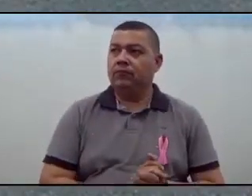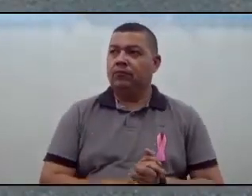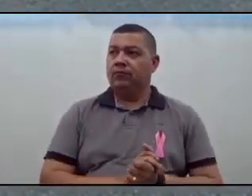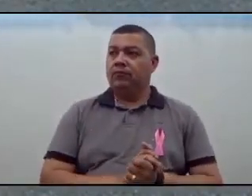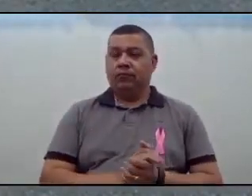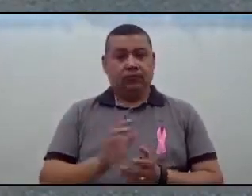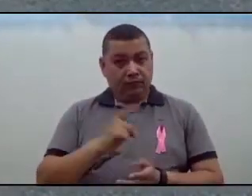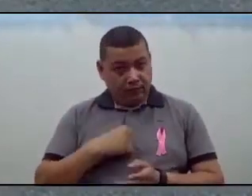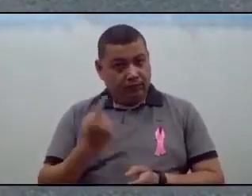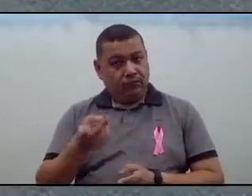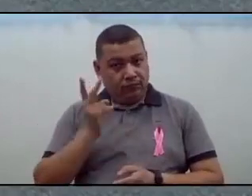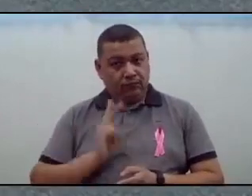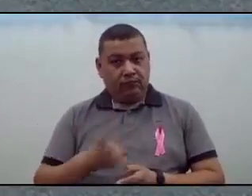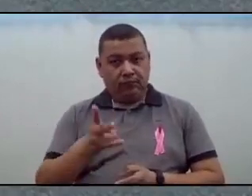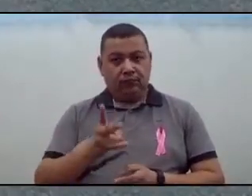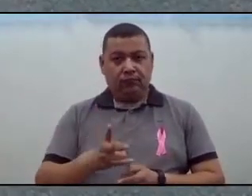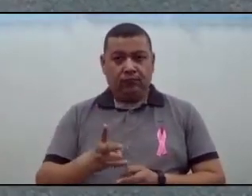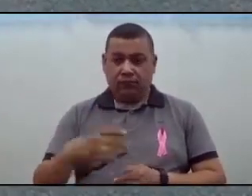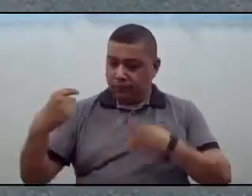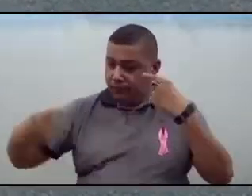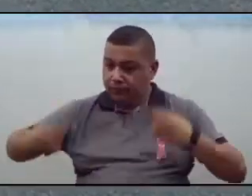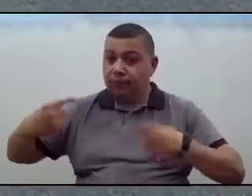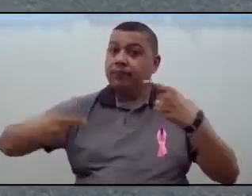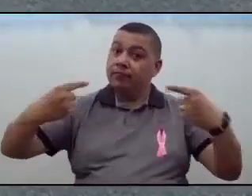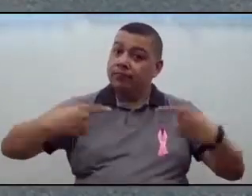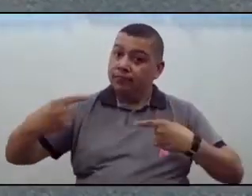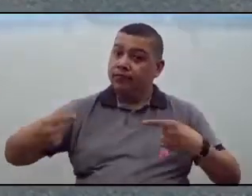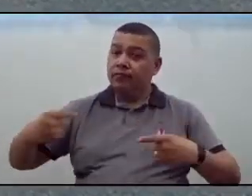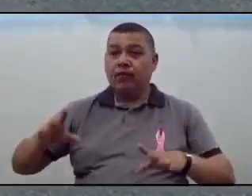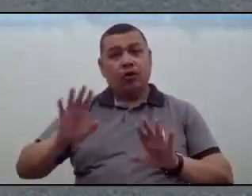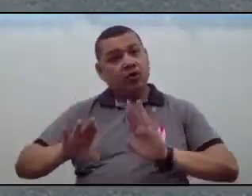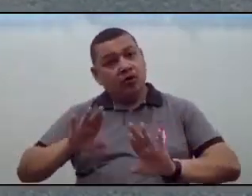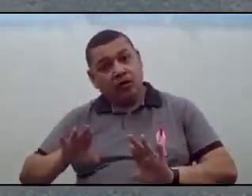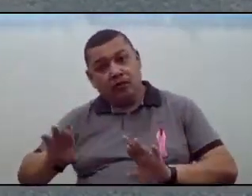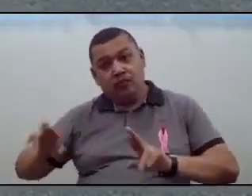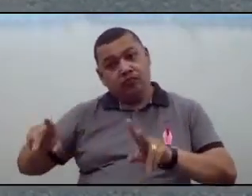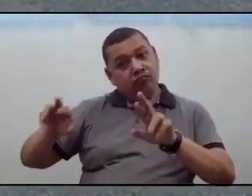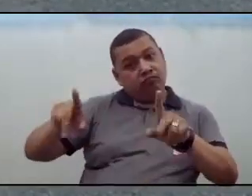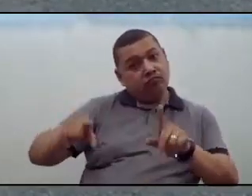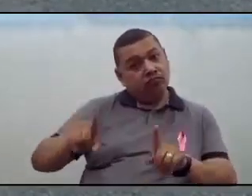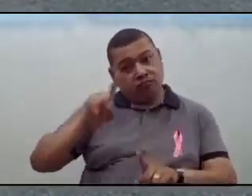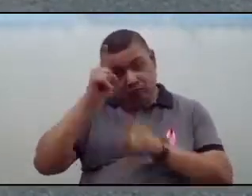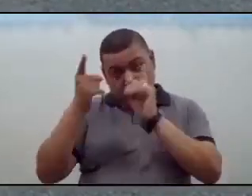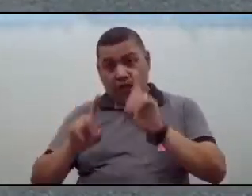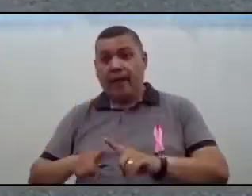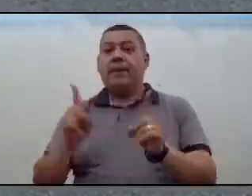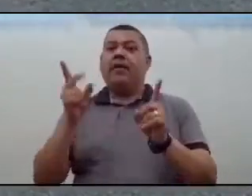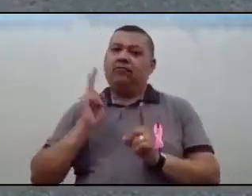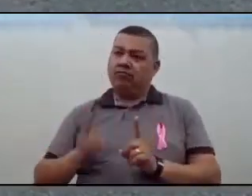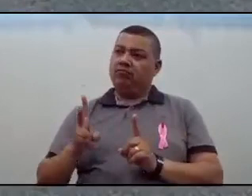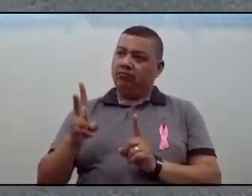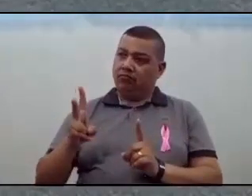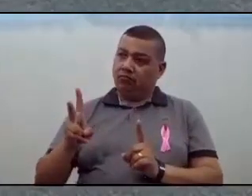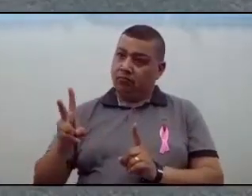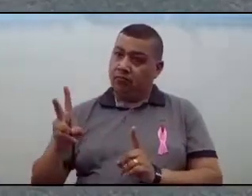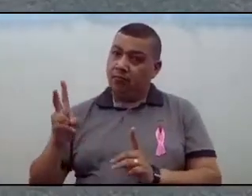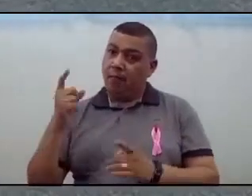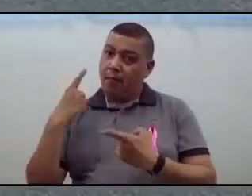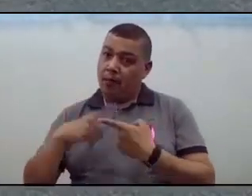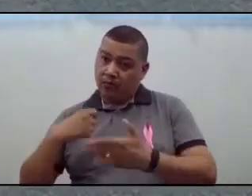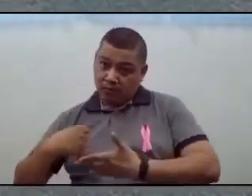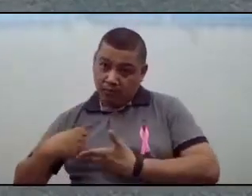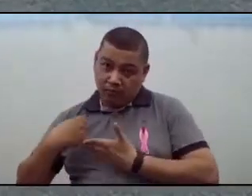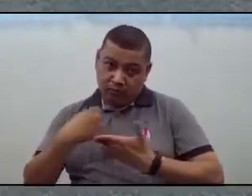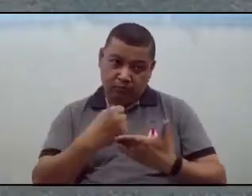estaremos sempre debatendo e, de repente, divergindo em ideias, mas sempre em prol aí da população de